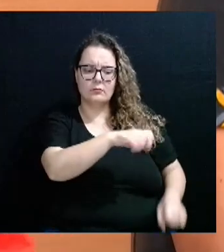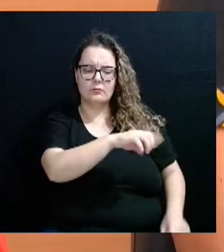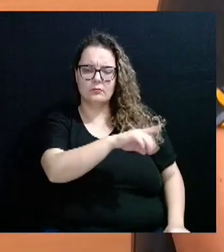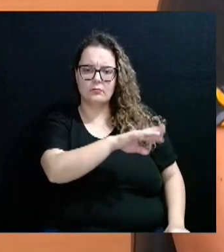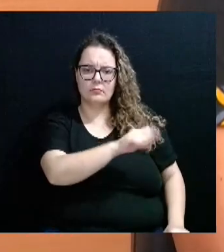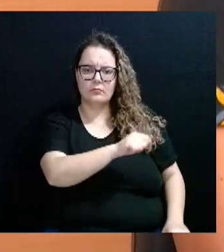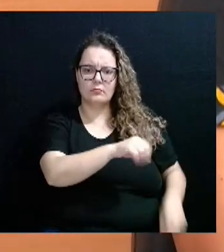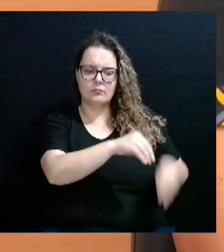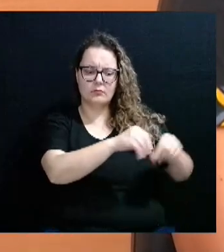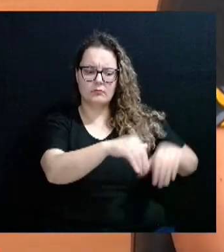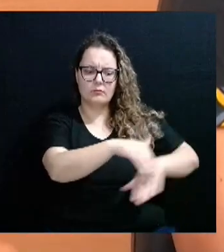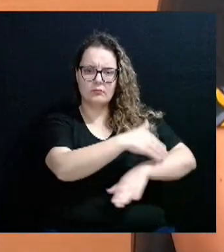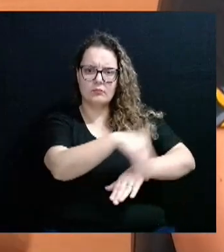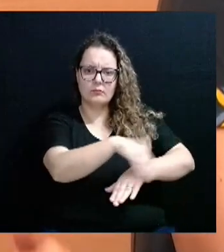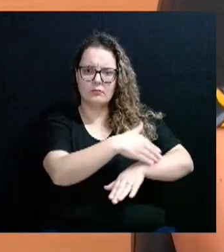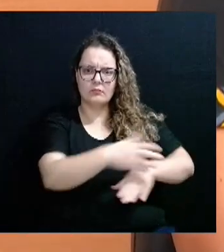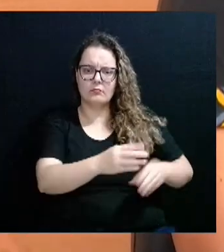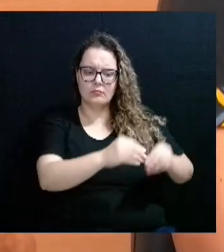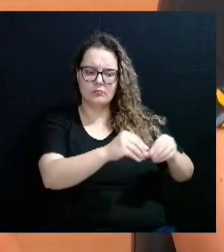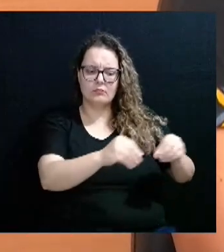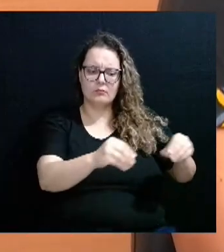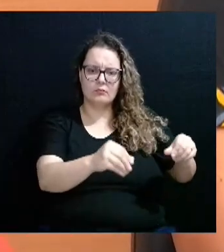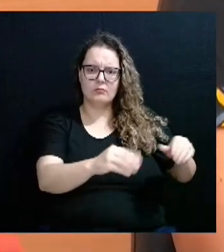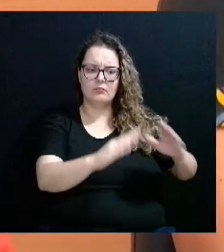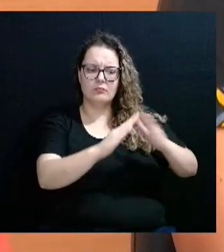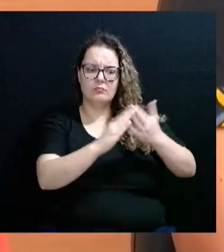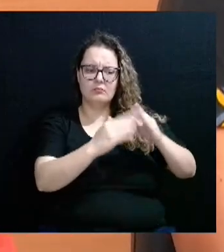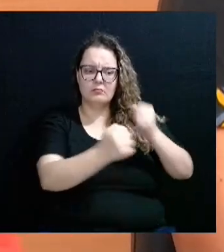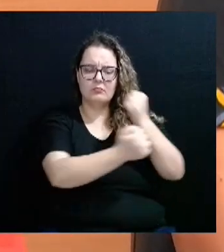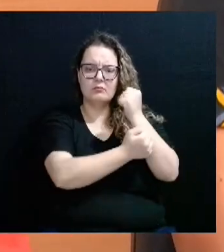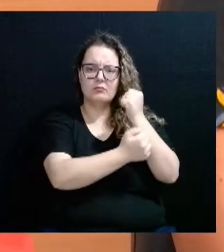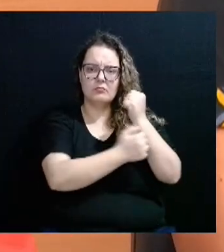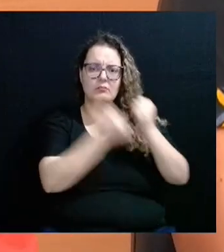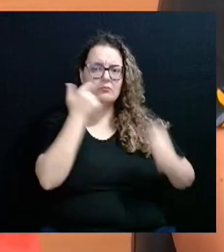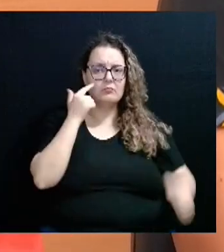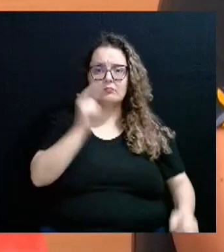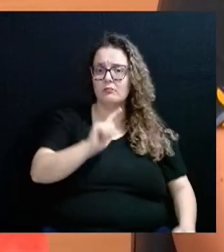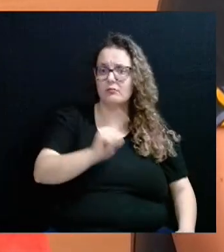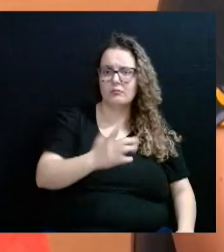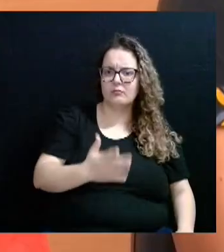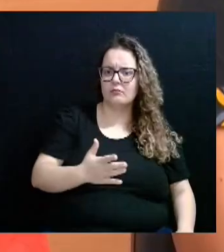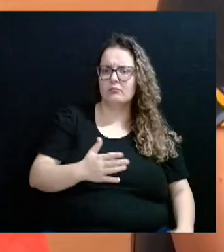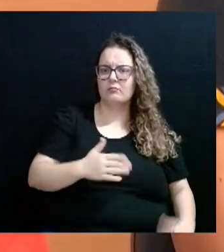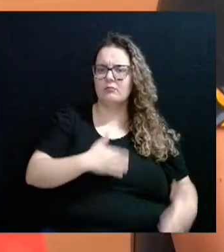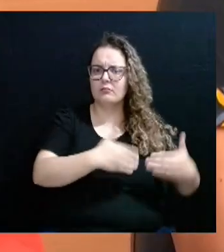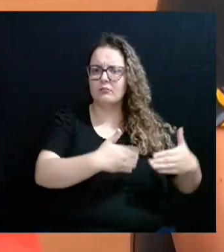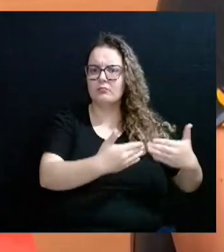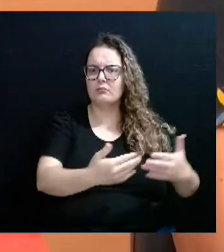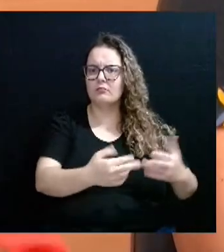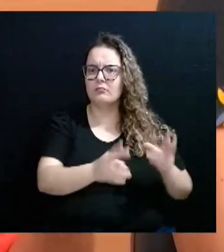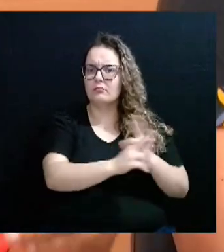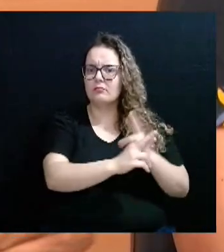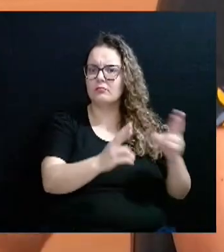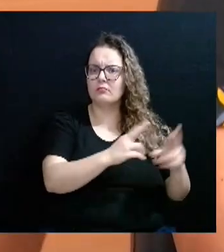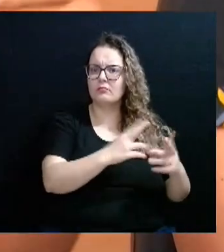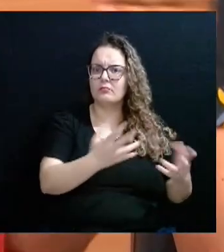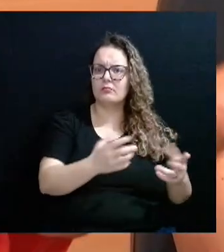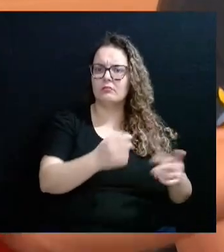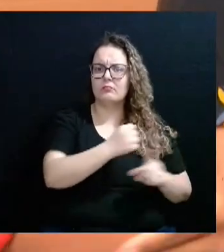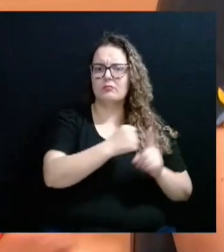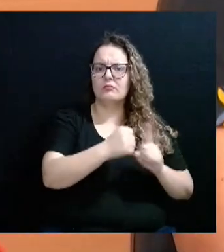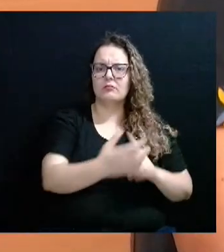de madeira, de uma lógica de funcionamento, né, de relações sociais,